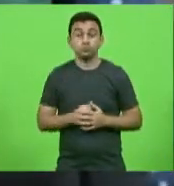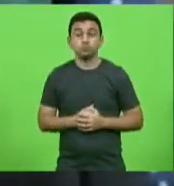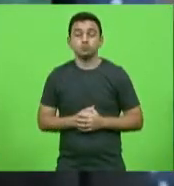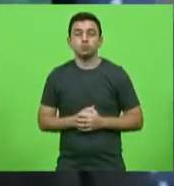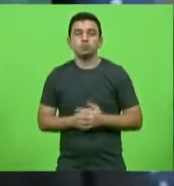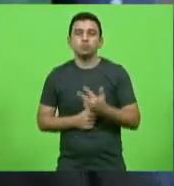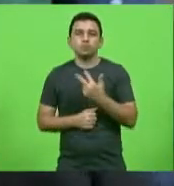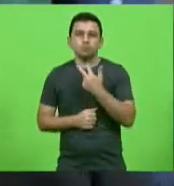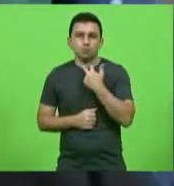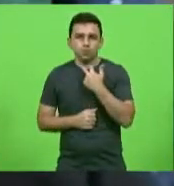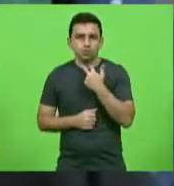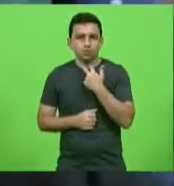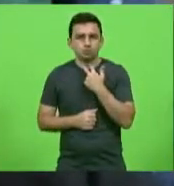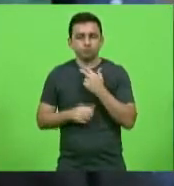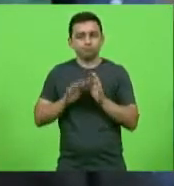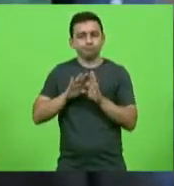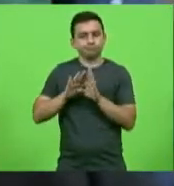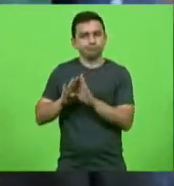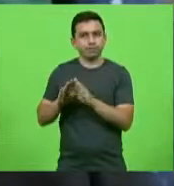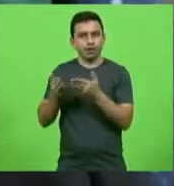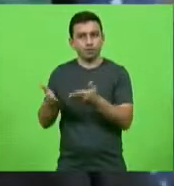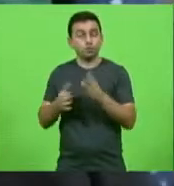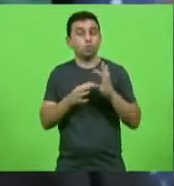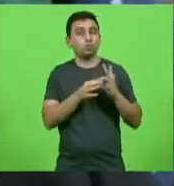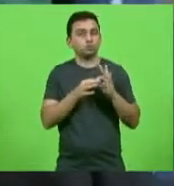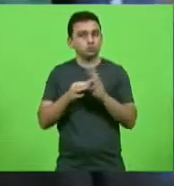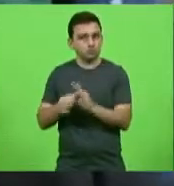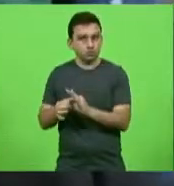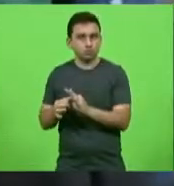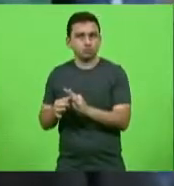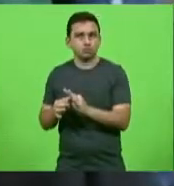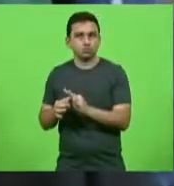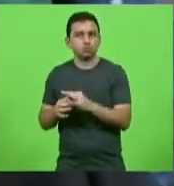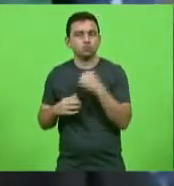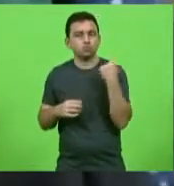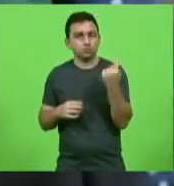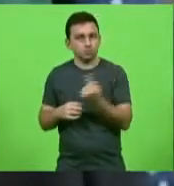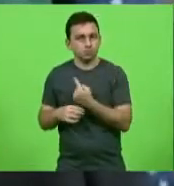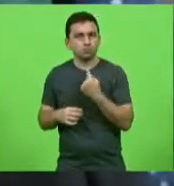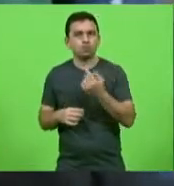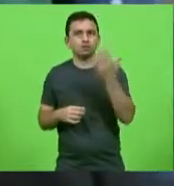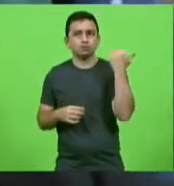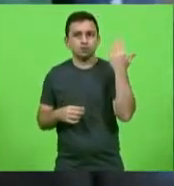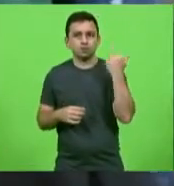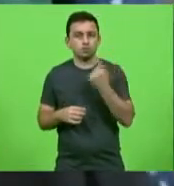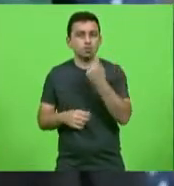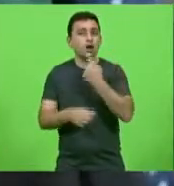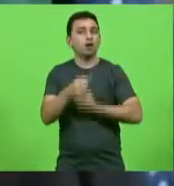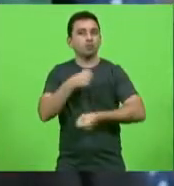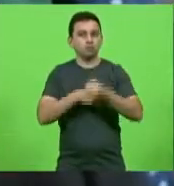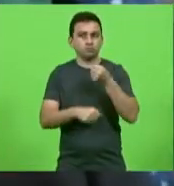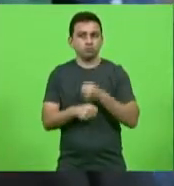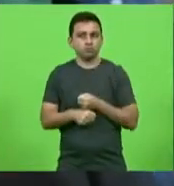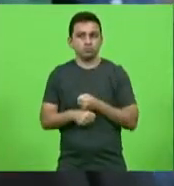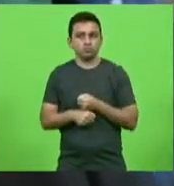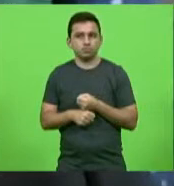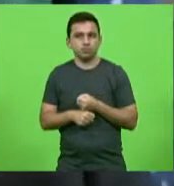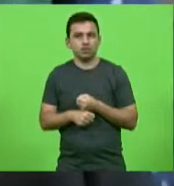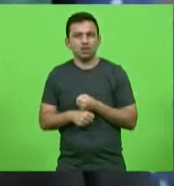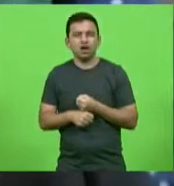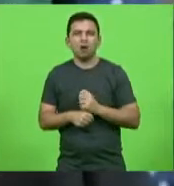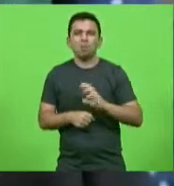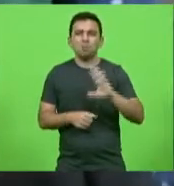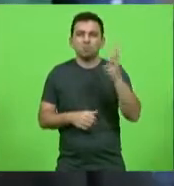Não se pode deixar de lado o contexto histórico no qual estávamos inseridos há pelo menos 1 ano, o de uma